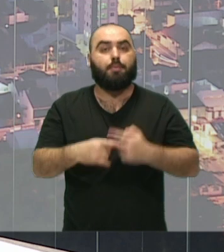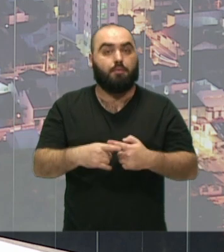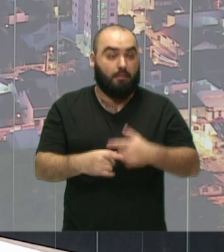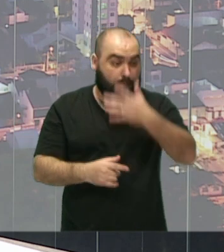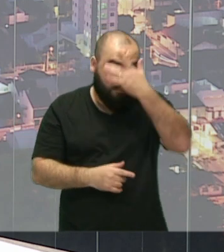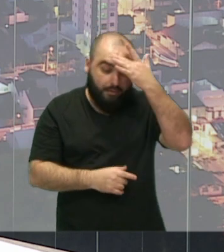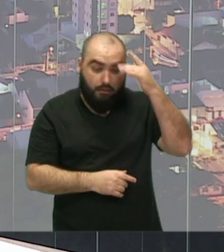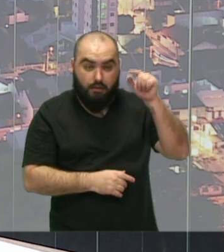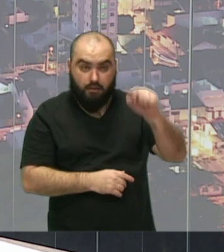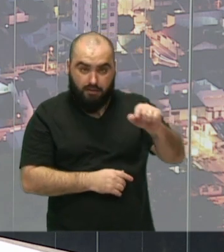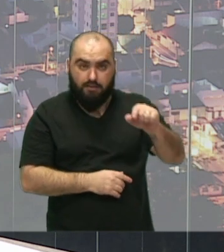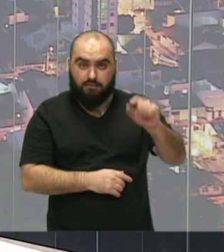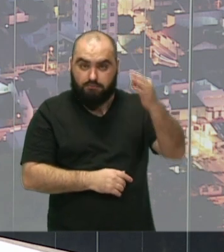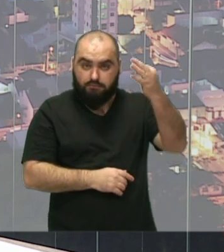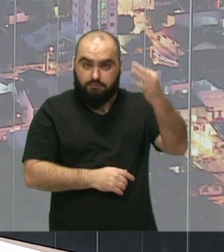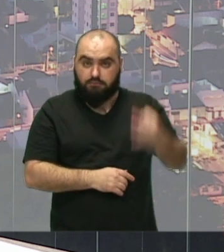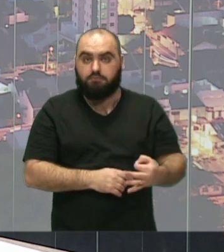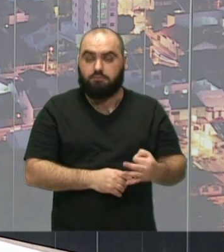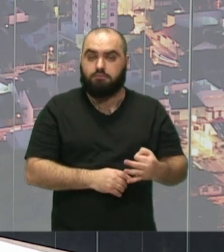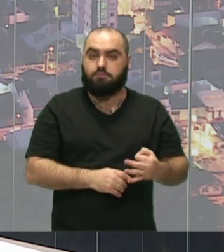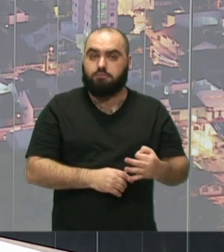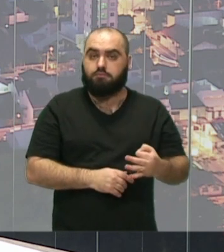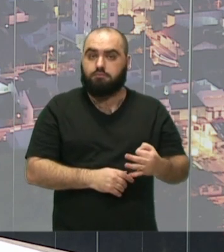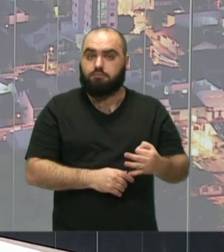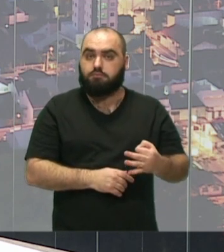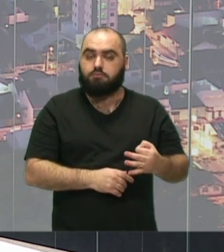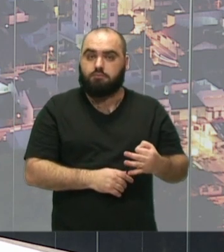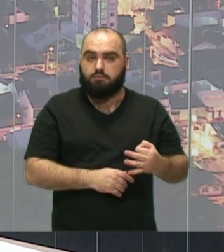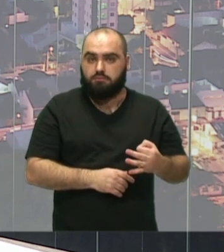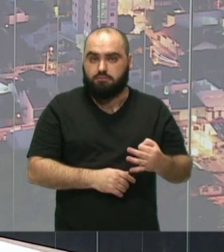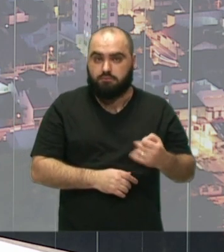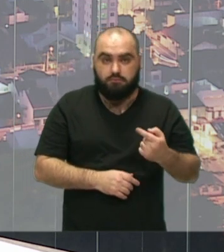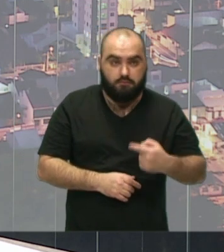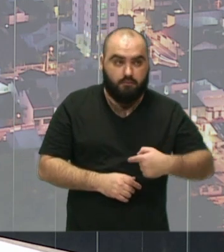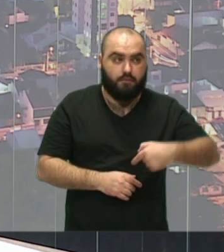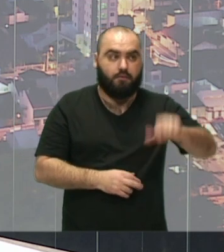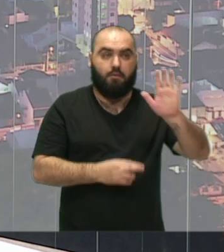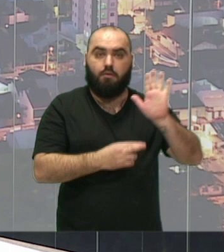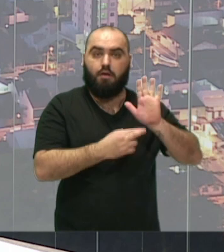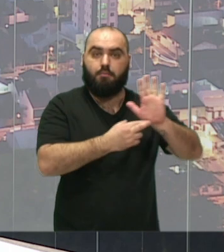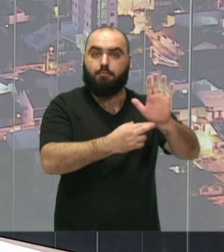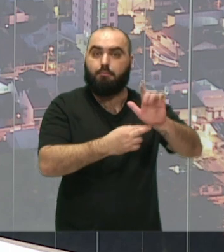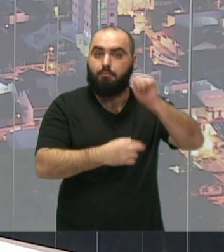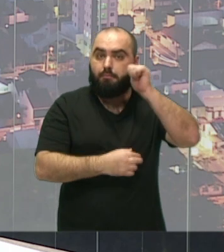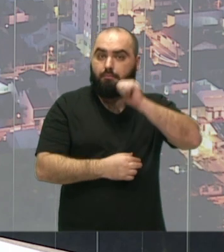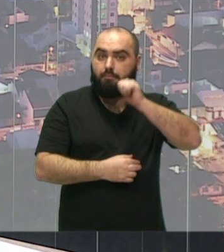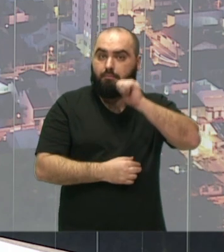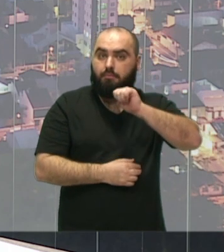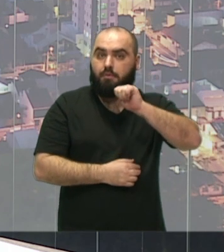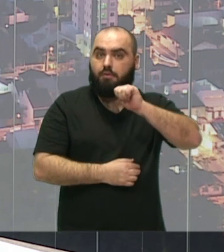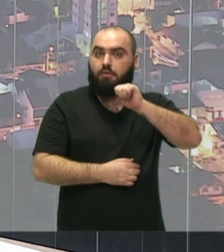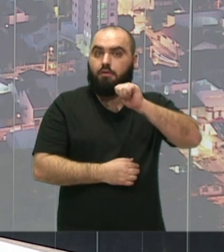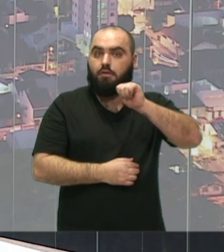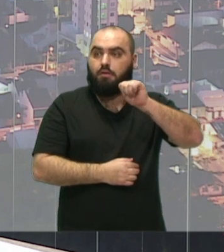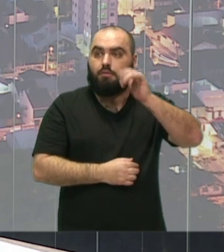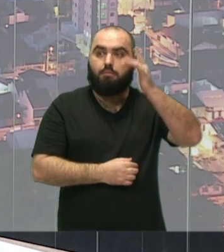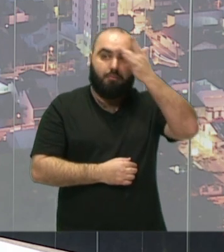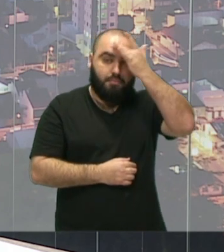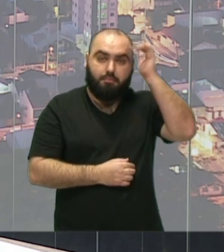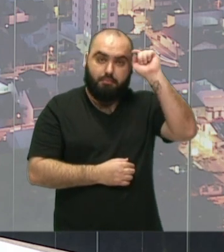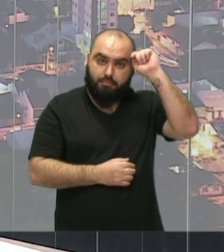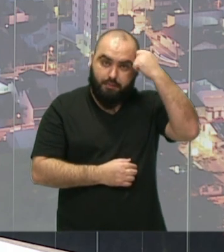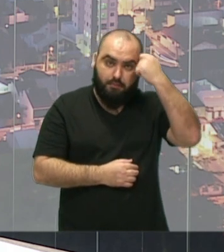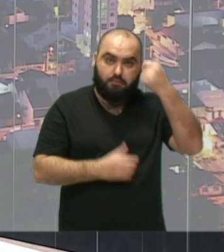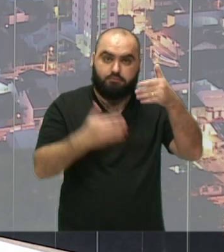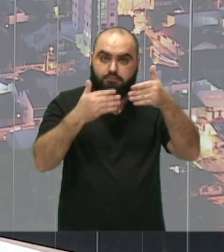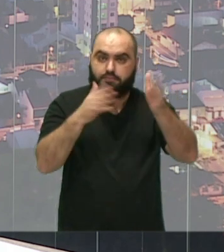com certeza, vão dar uma representatividade muito grande, e é uma abertura, né? Como